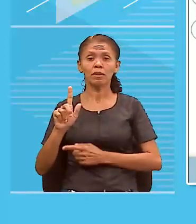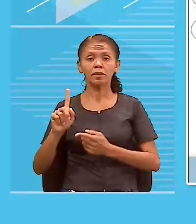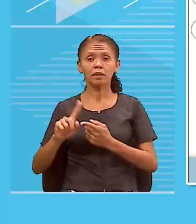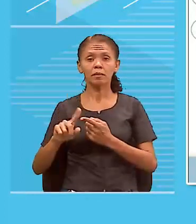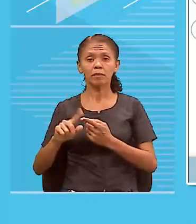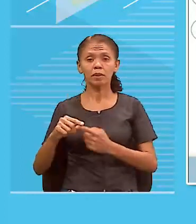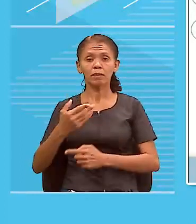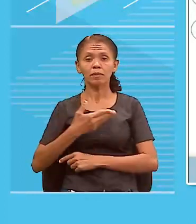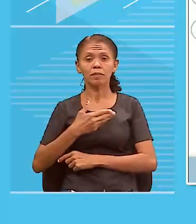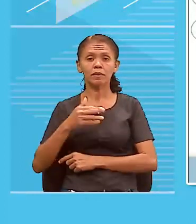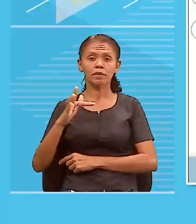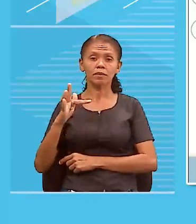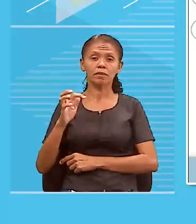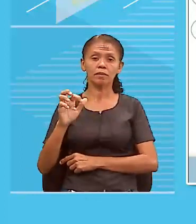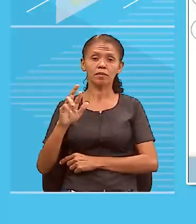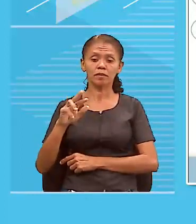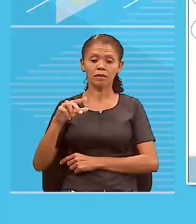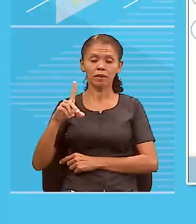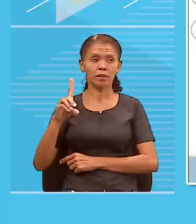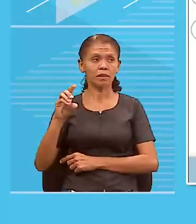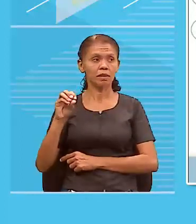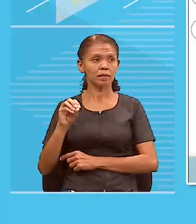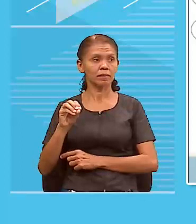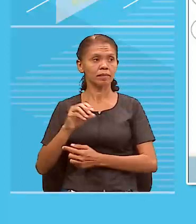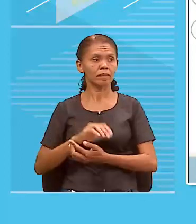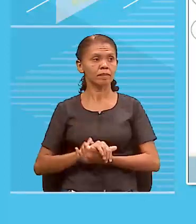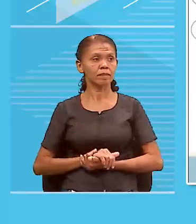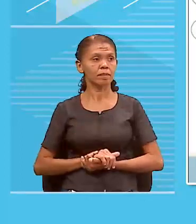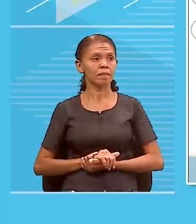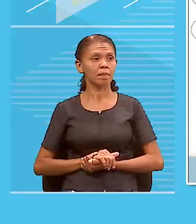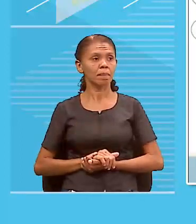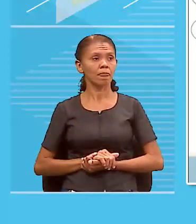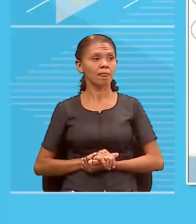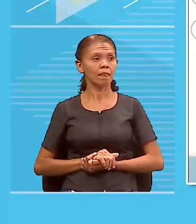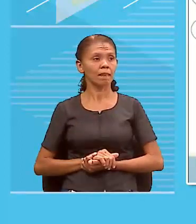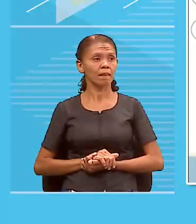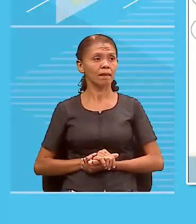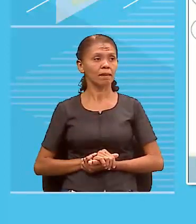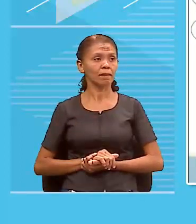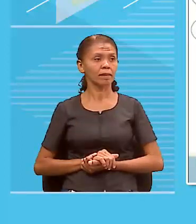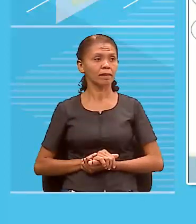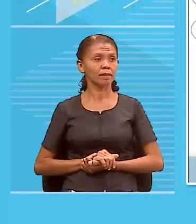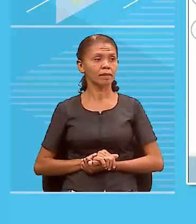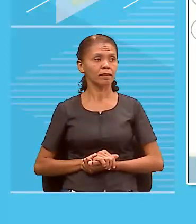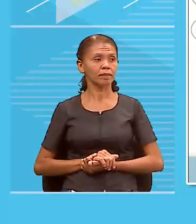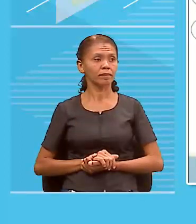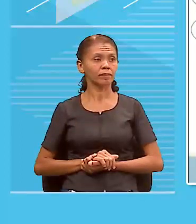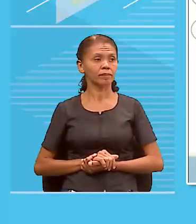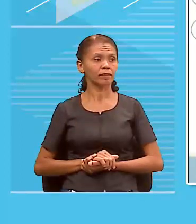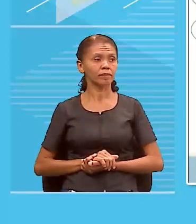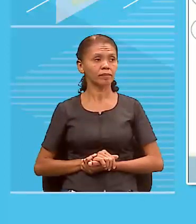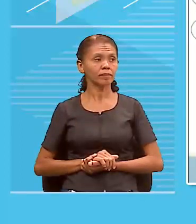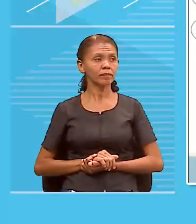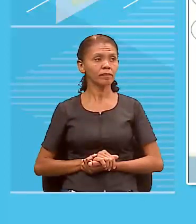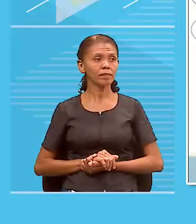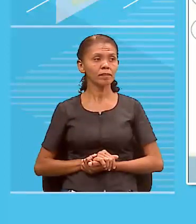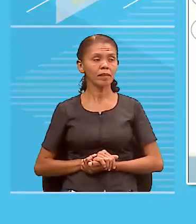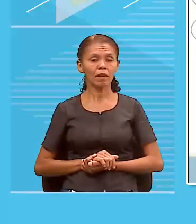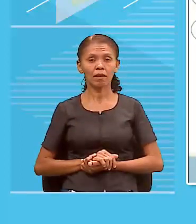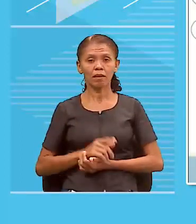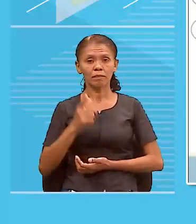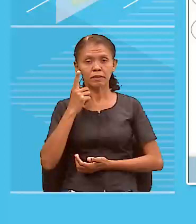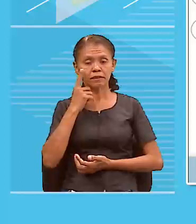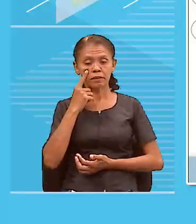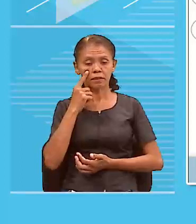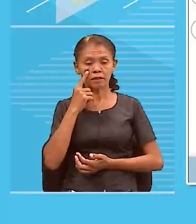If I will wait e o se eu fosse rico perceber